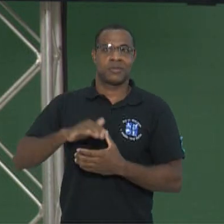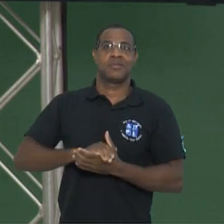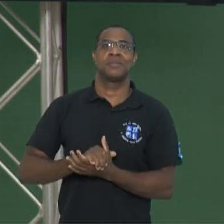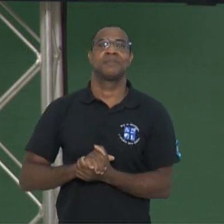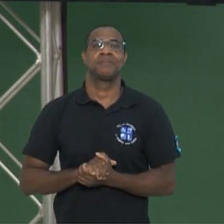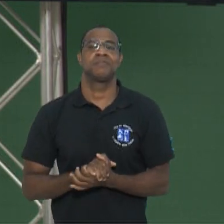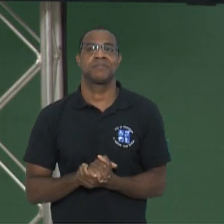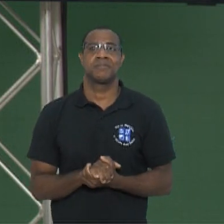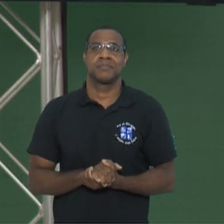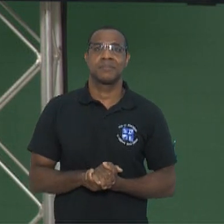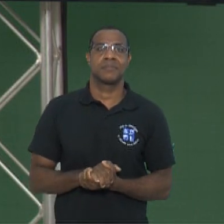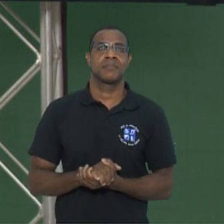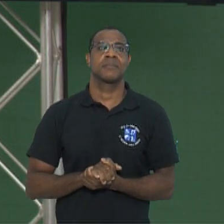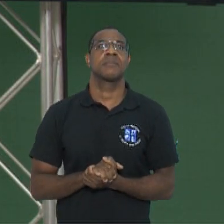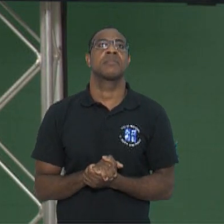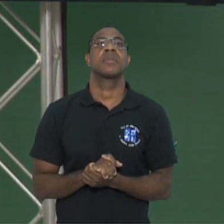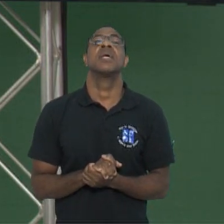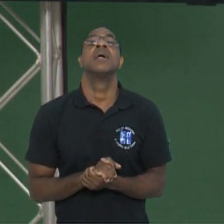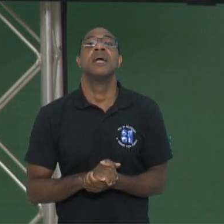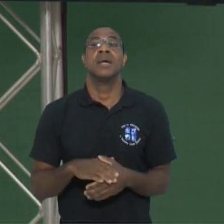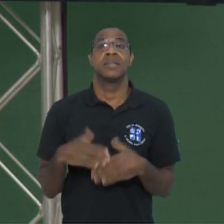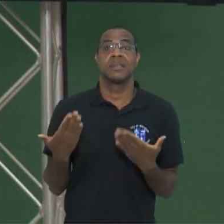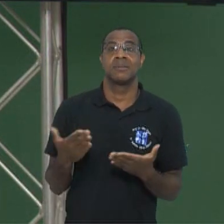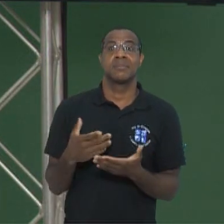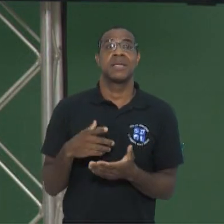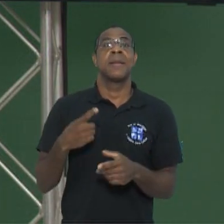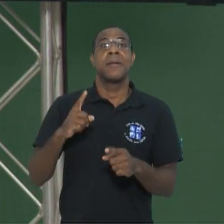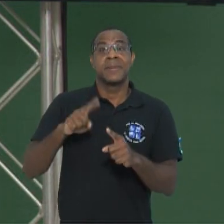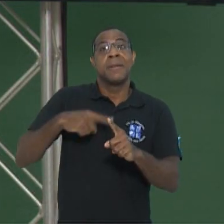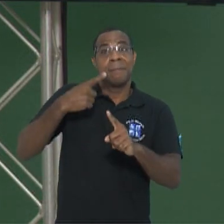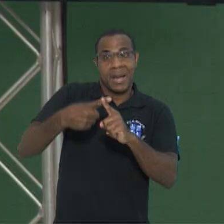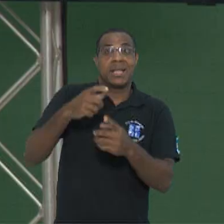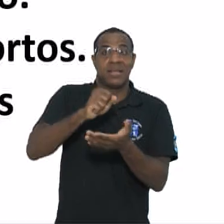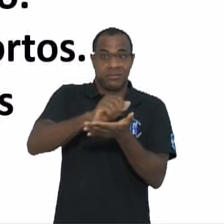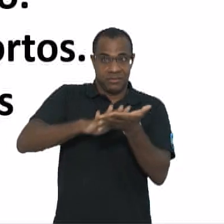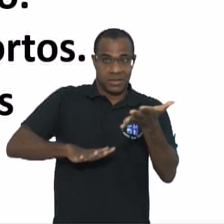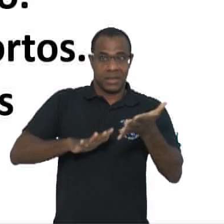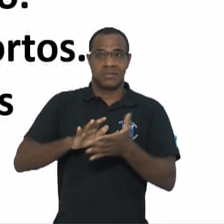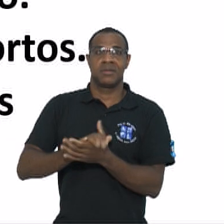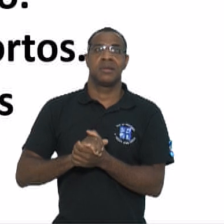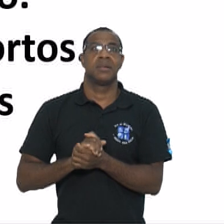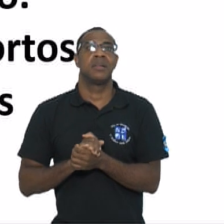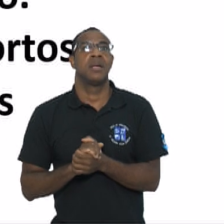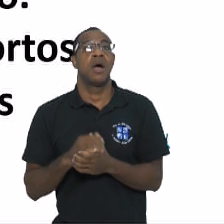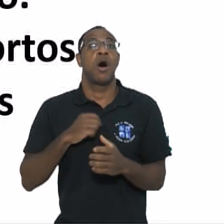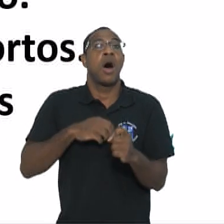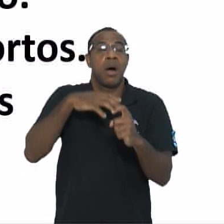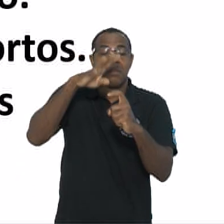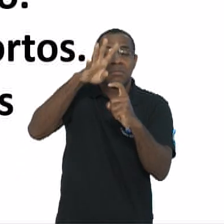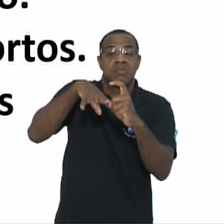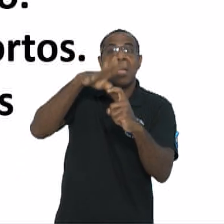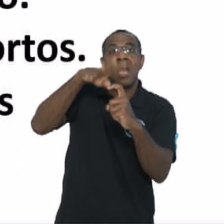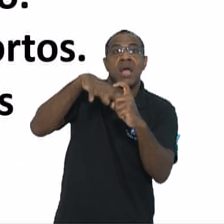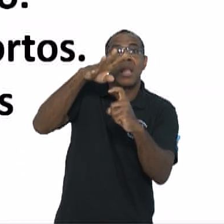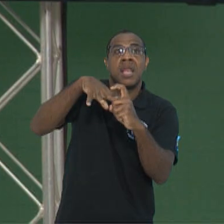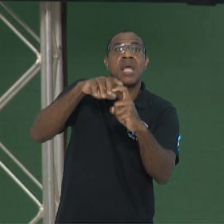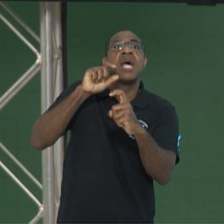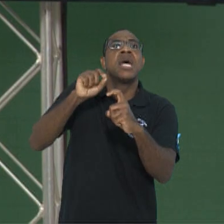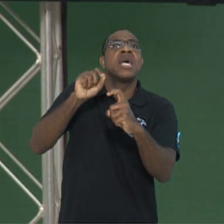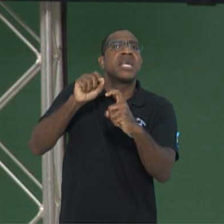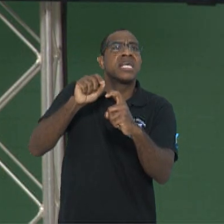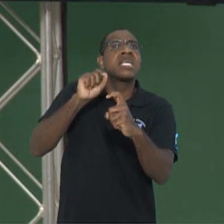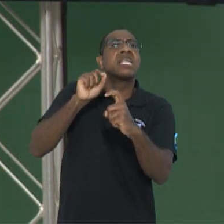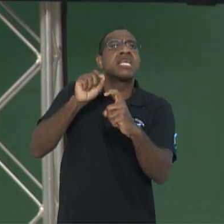Hammemet. Eu trouxe mais um quiz para vocês aqui, mais uma atividade, desculpe. Em relação à mitologia egípcia, quem era Num? Vocês